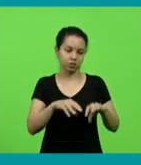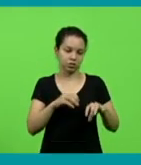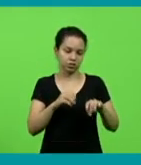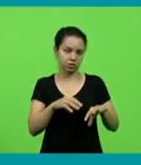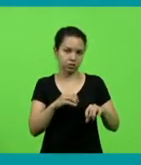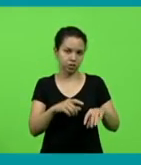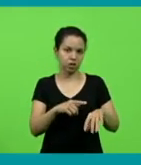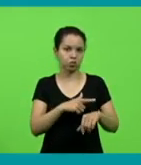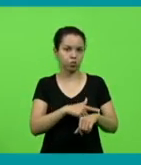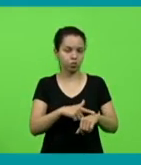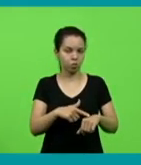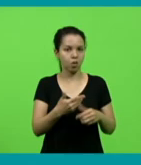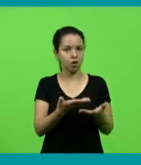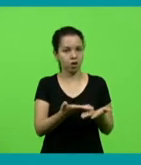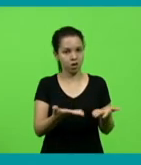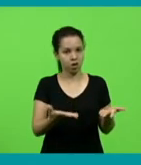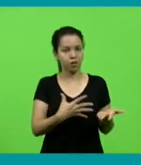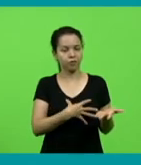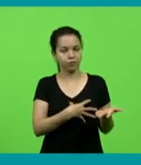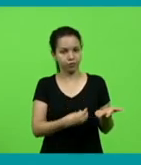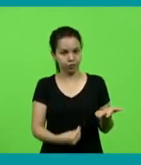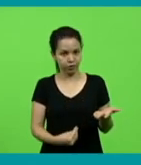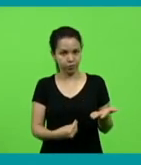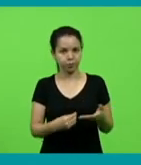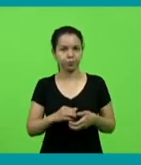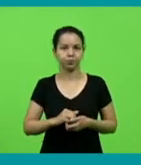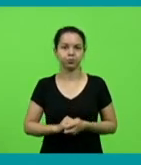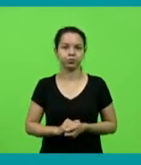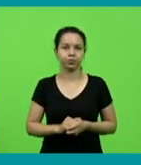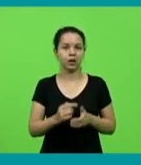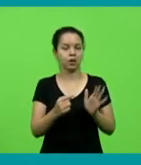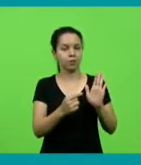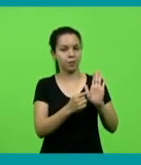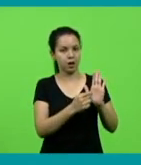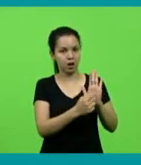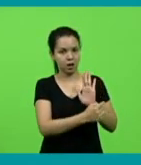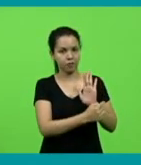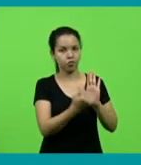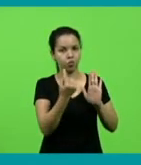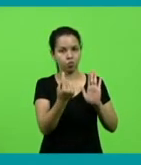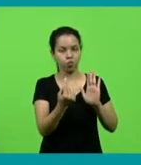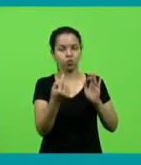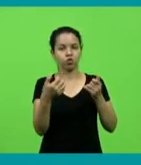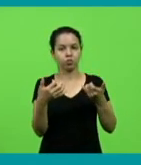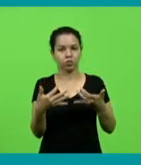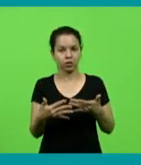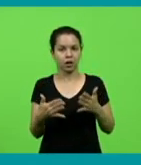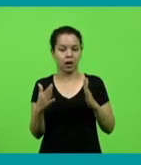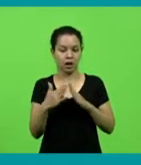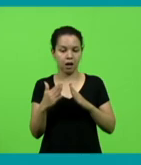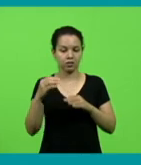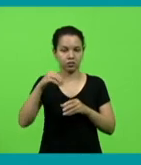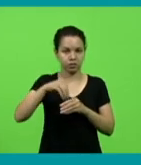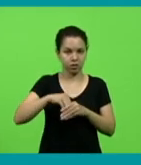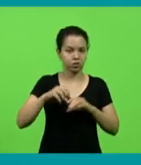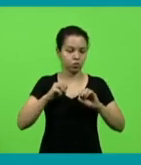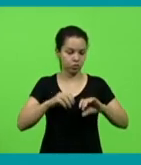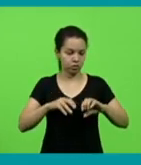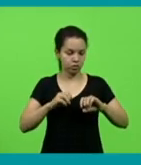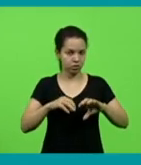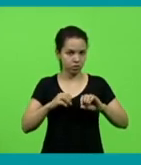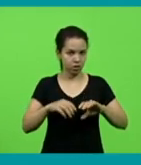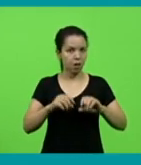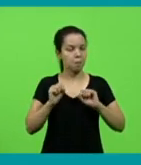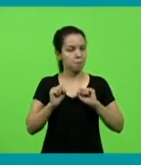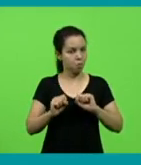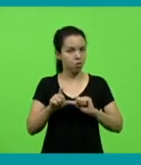e domiciliar. E no parágrafo único, a opção pela educação escolar ou domiciliar pode ser realizada a